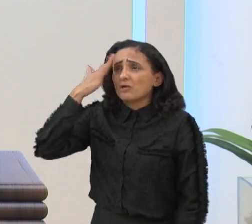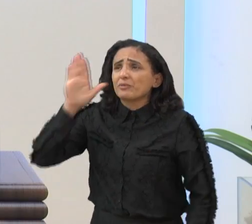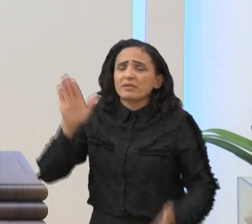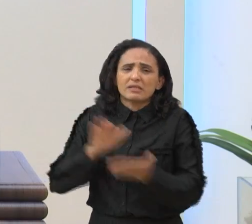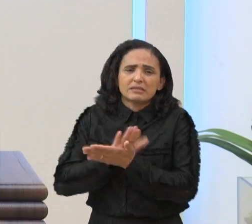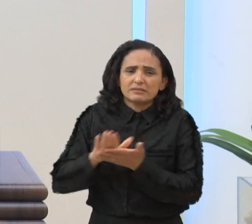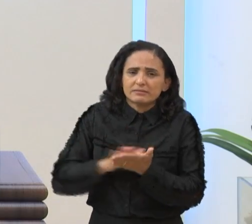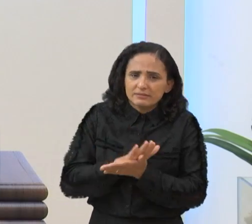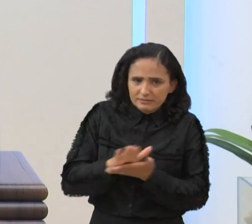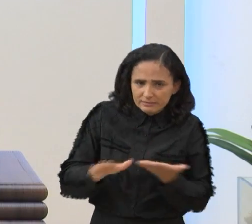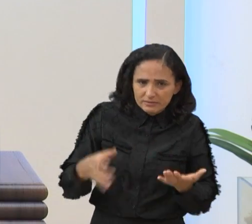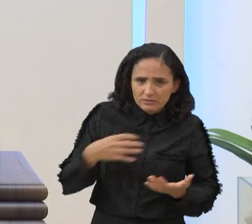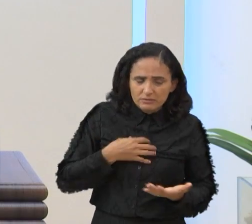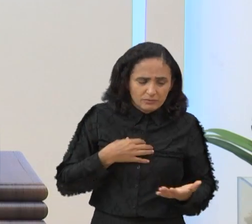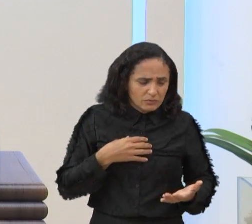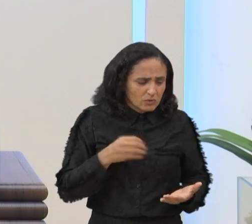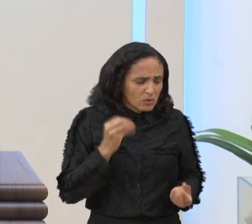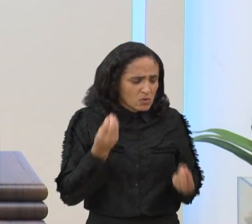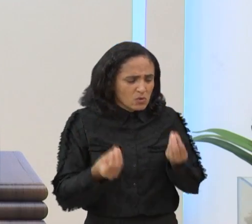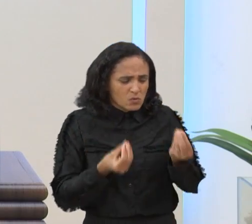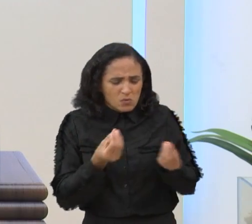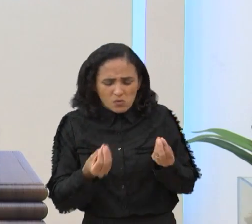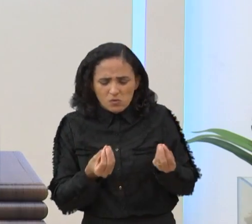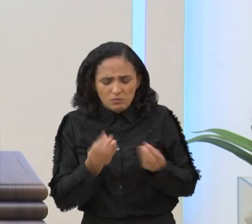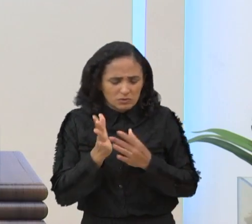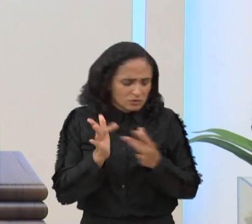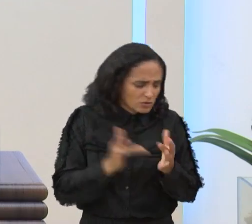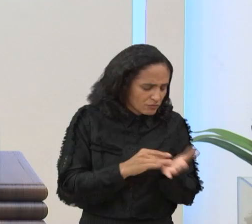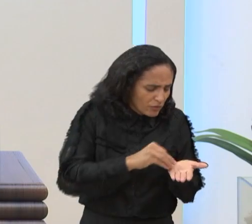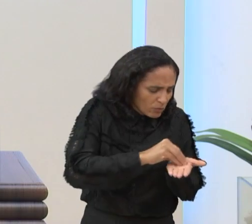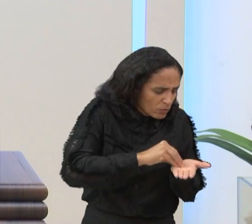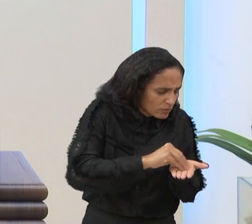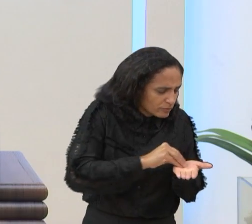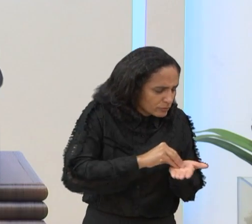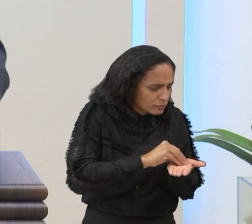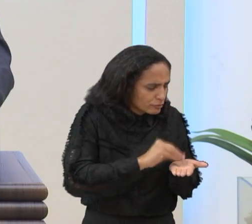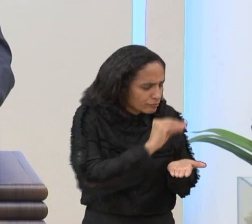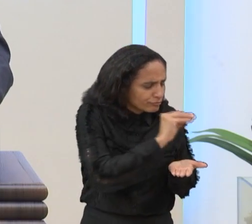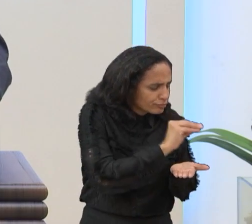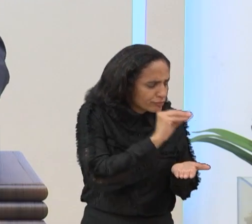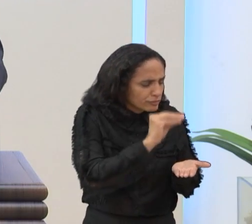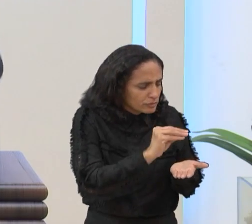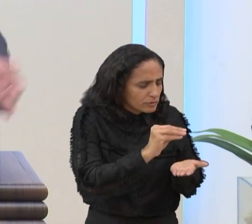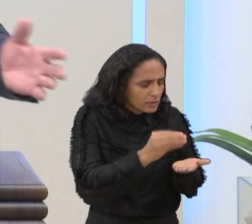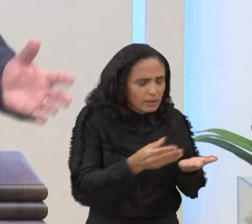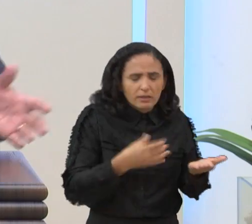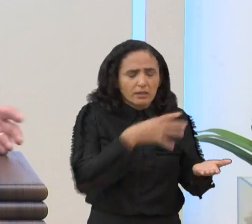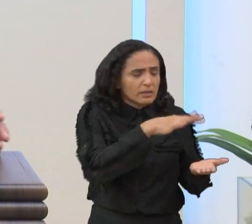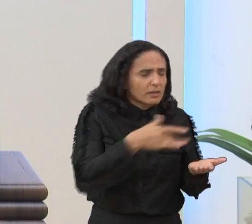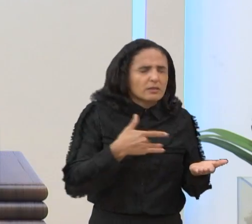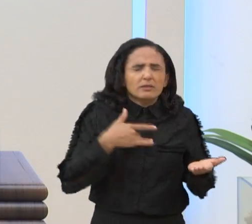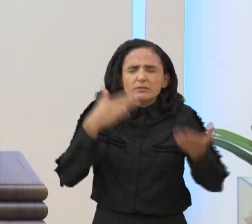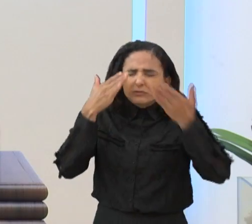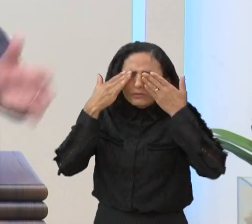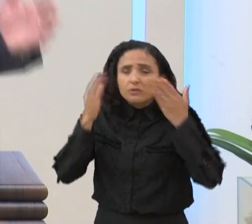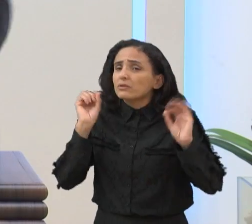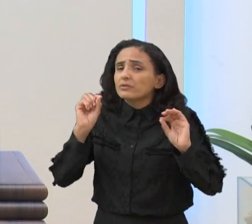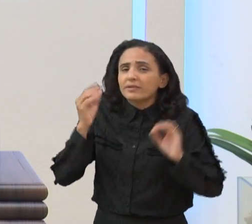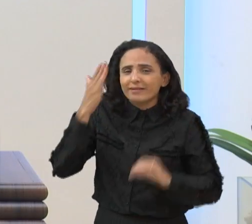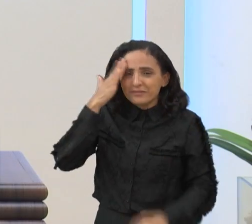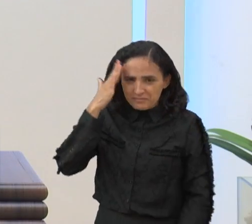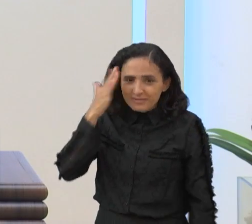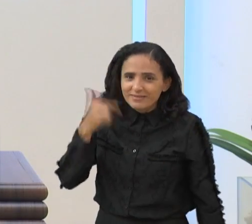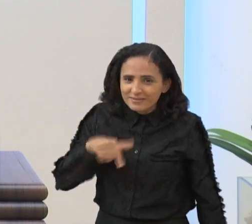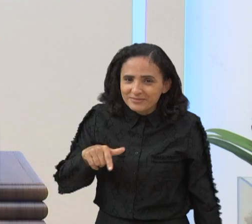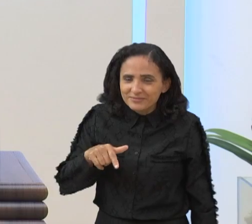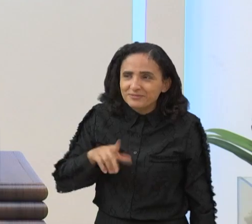Jesus cuspiu no chão, fez lodo, mandou um cego ir no tanque. E o que eu posso entender é que Jesus